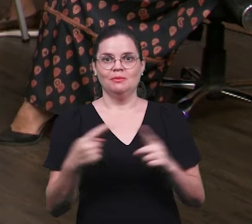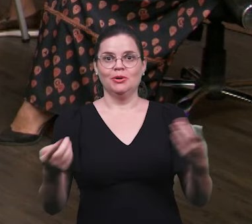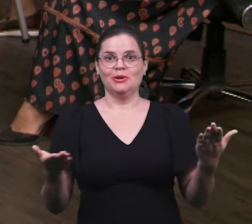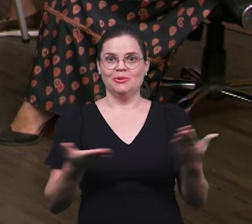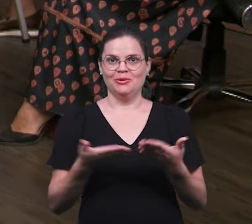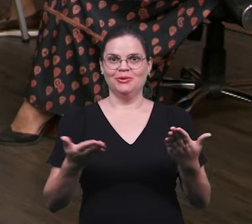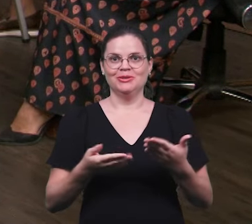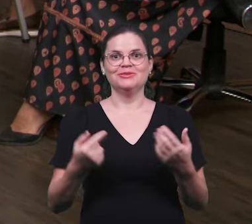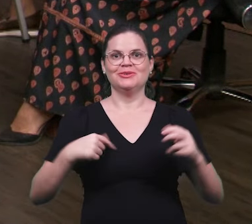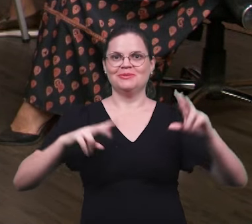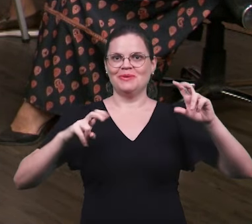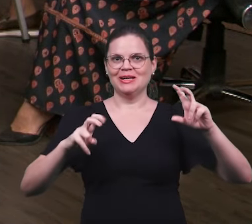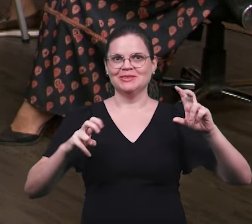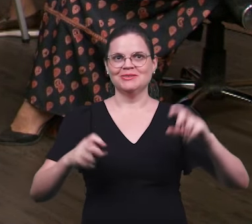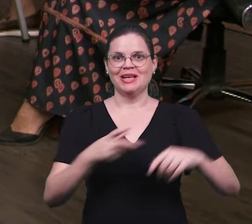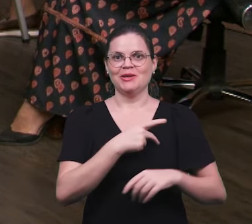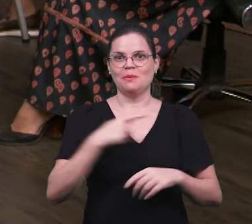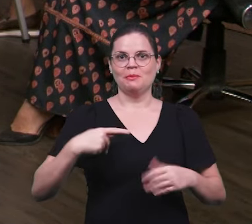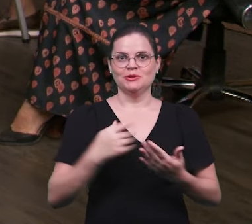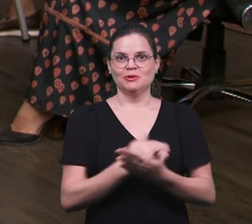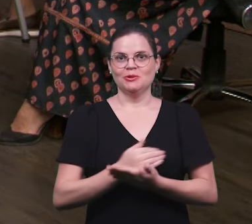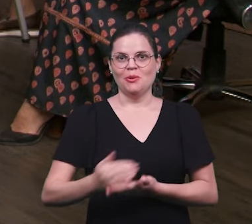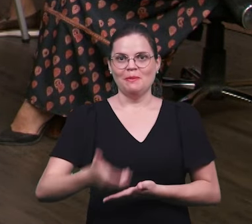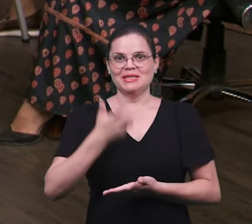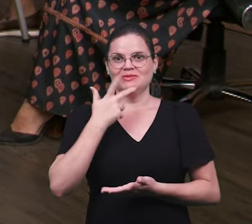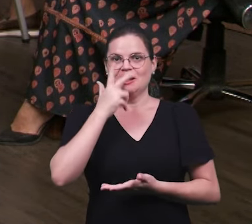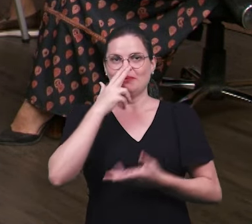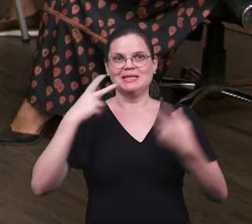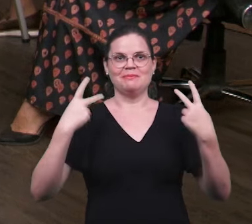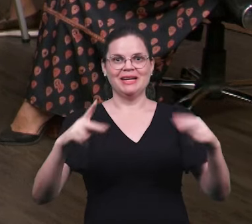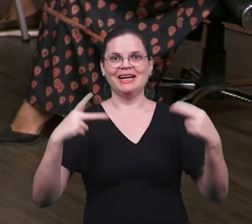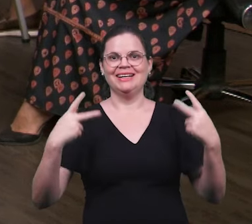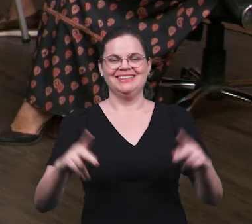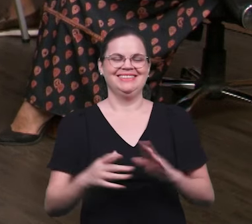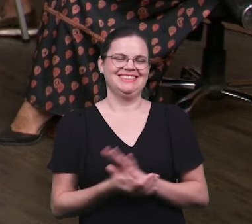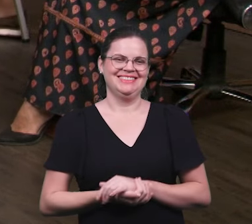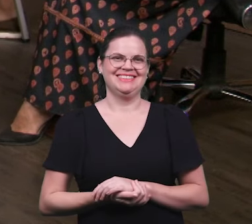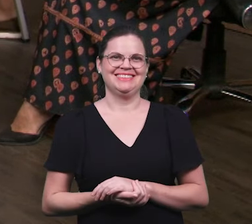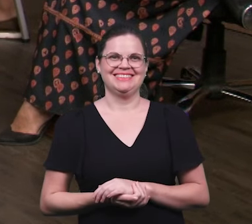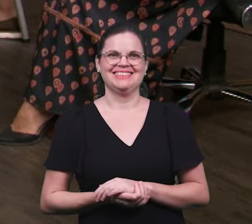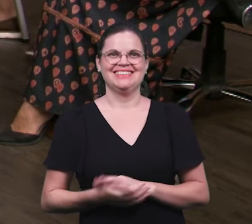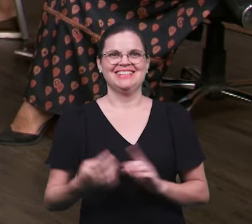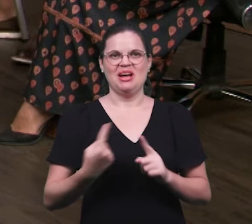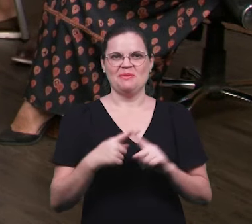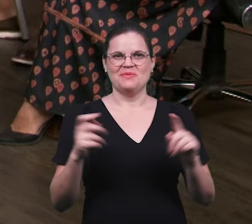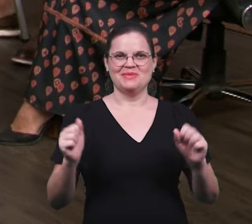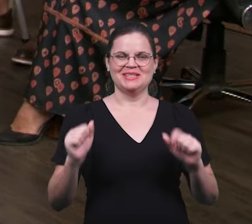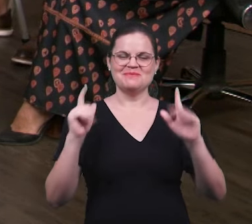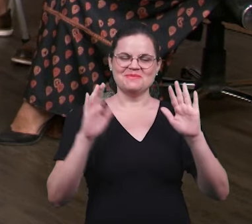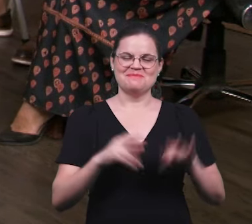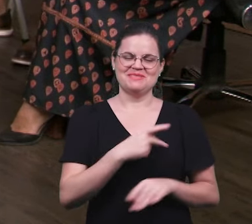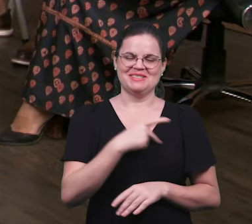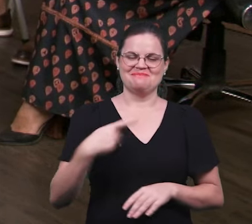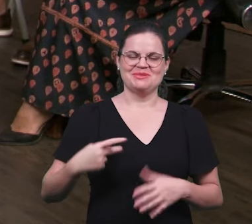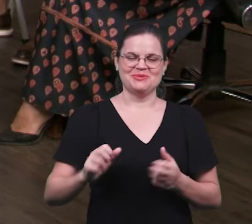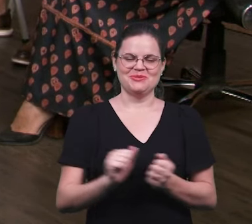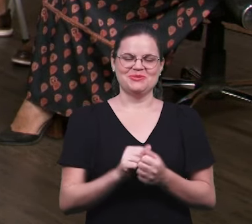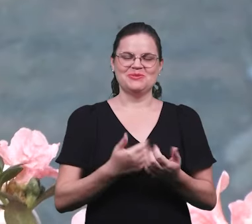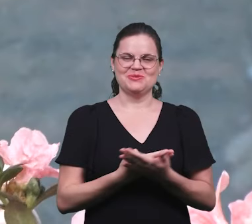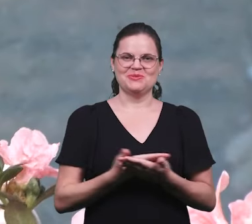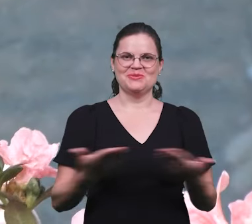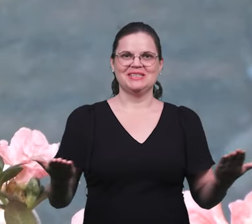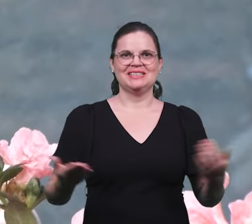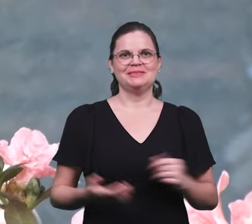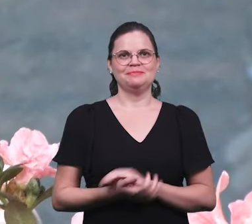tão palpitante, né? E pastor, quando começa a falar, parece que está pregando, né? Mas é uma bênção sempre ter os pastores aqui conosco,